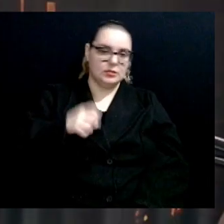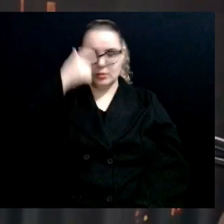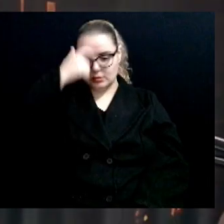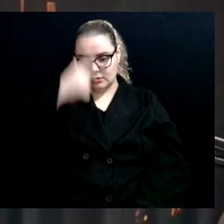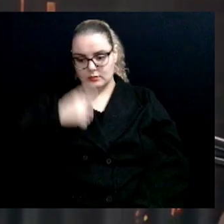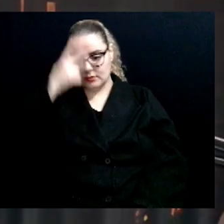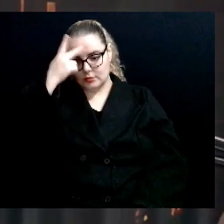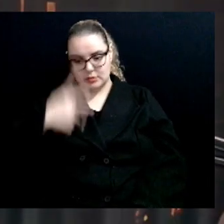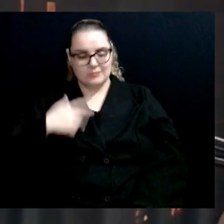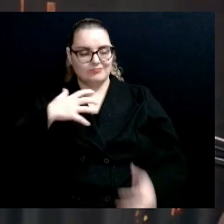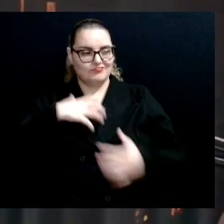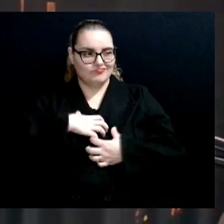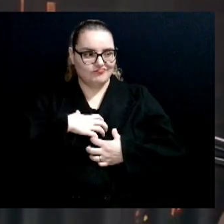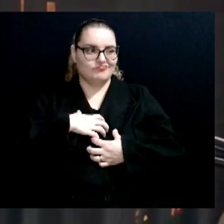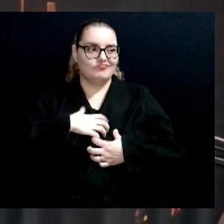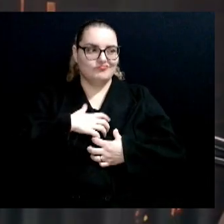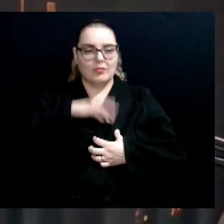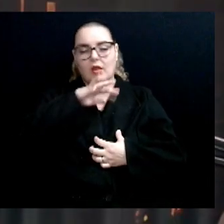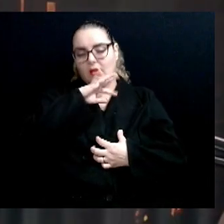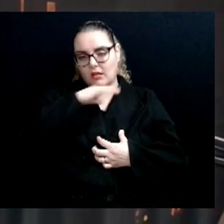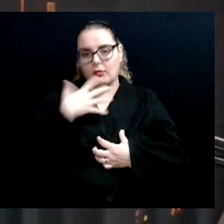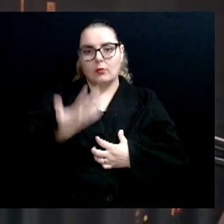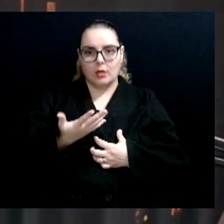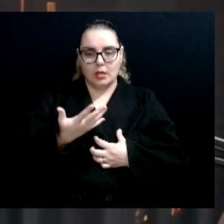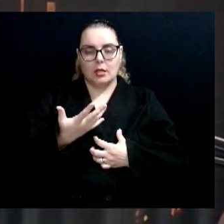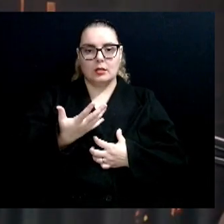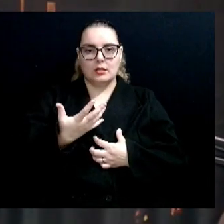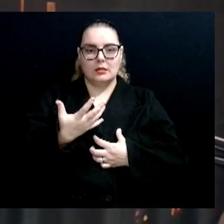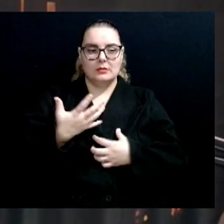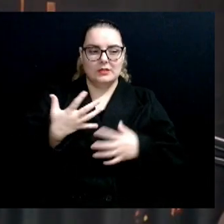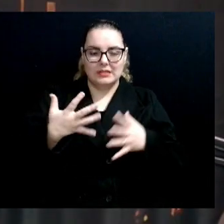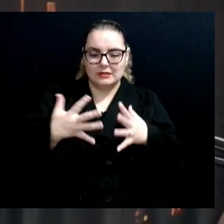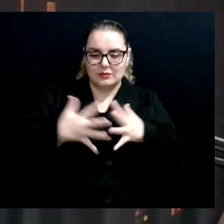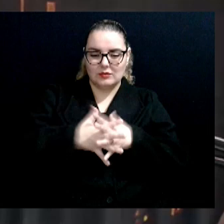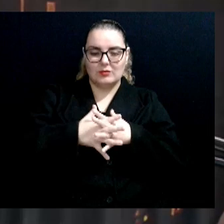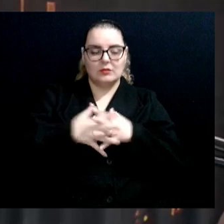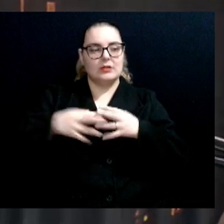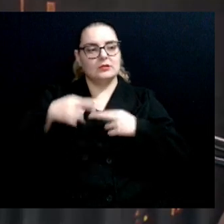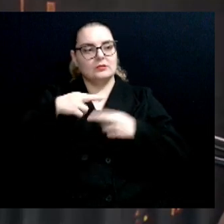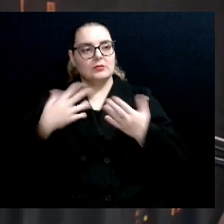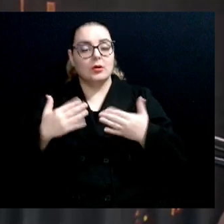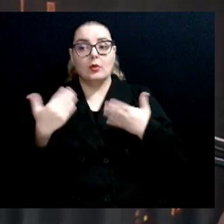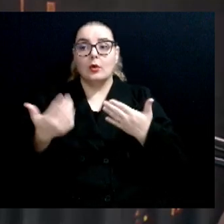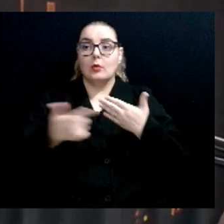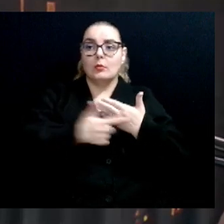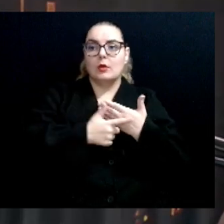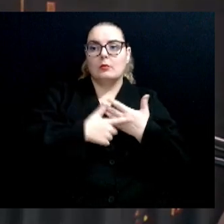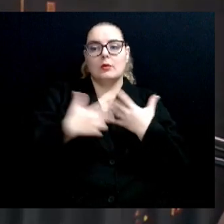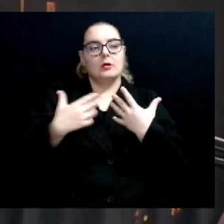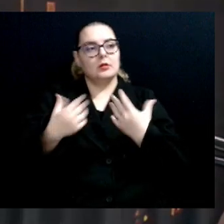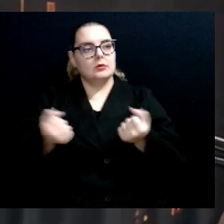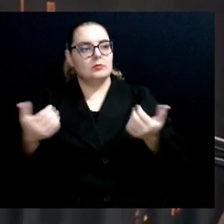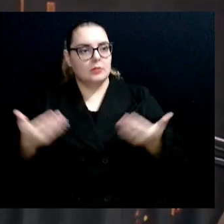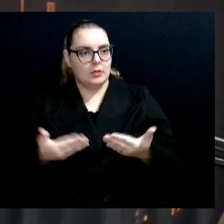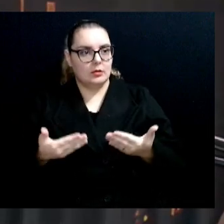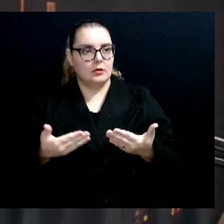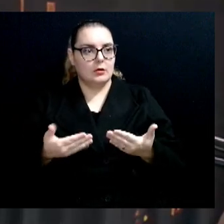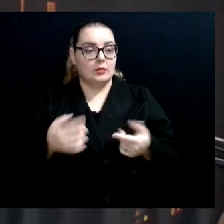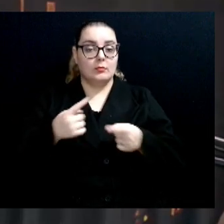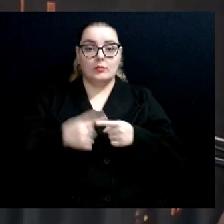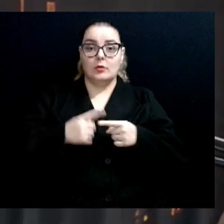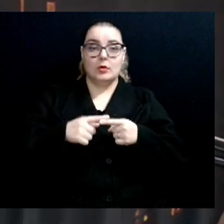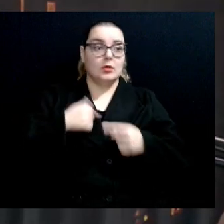pessoa fica confusa com relação a que papel eu devo assumir agora, porque nós não pensamos